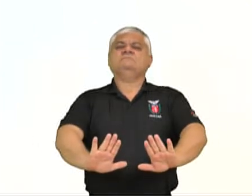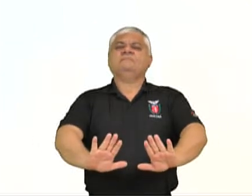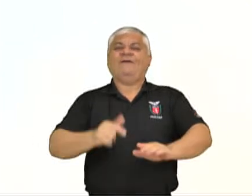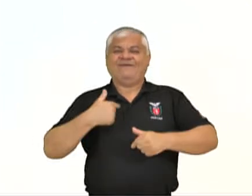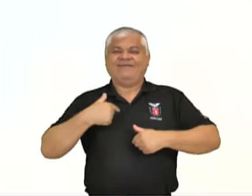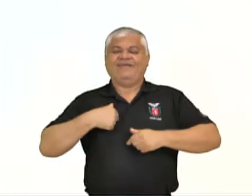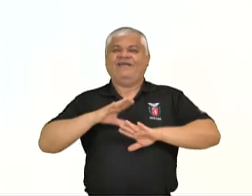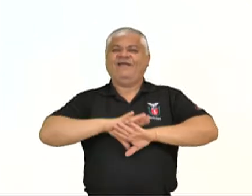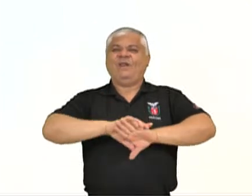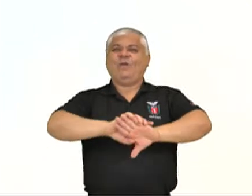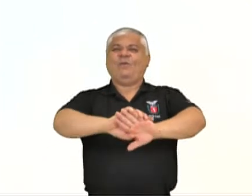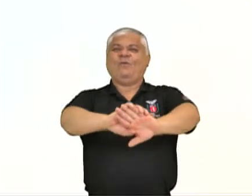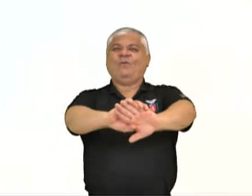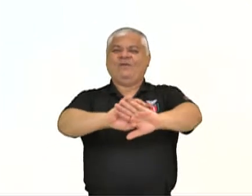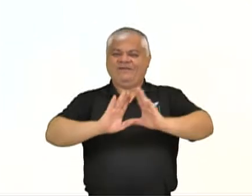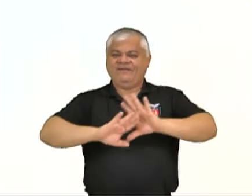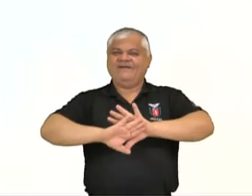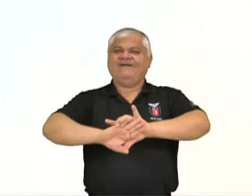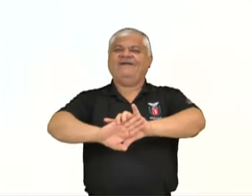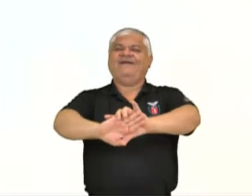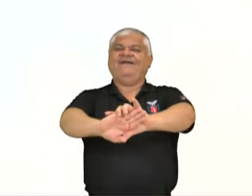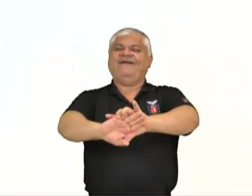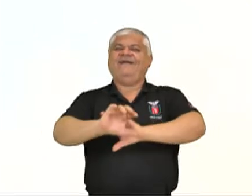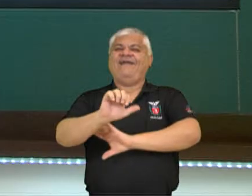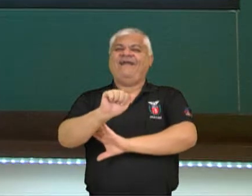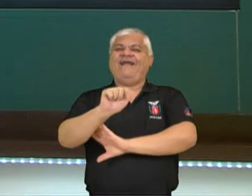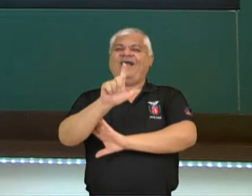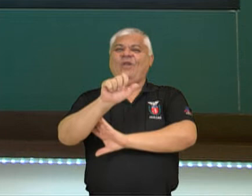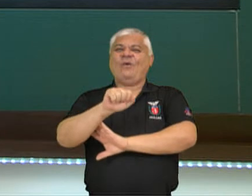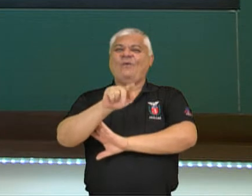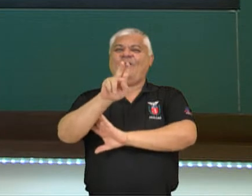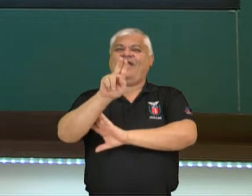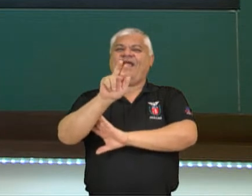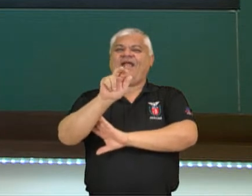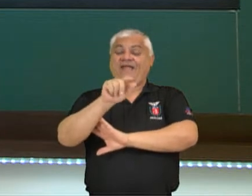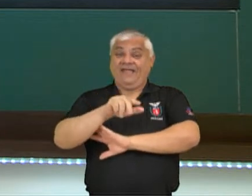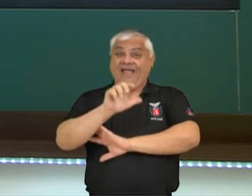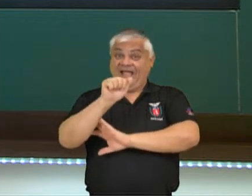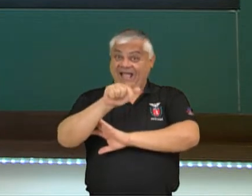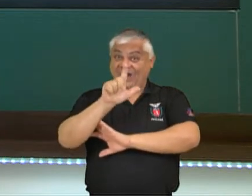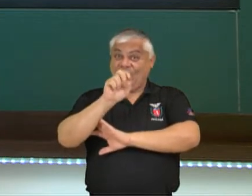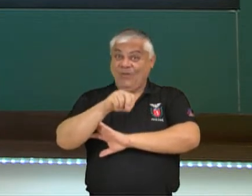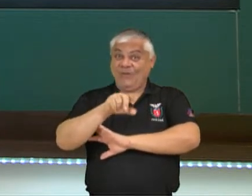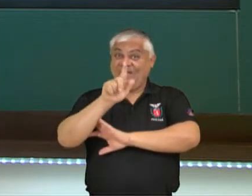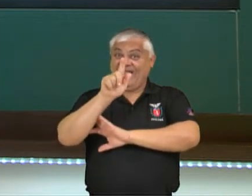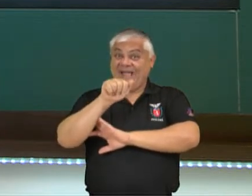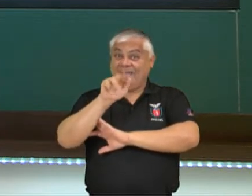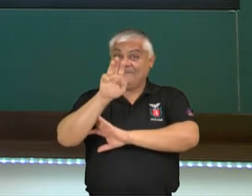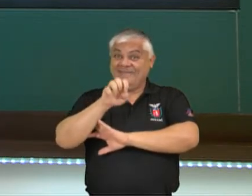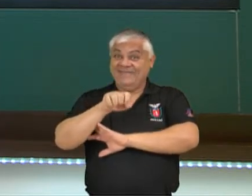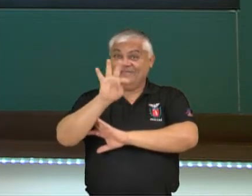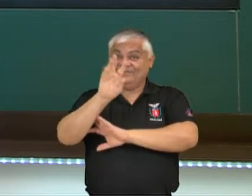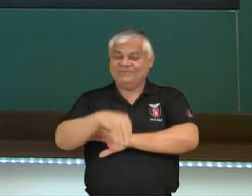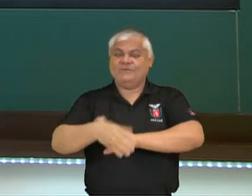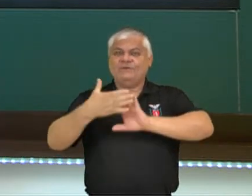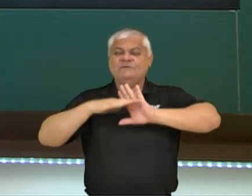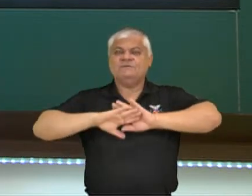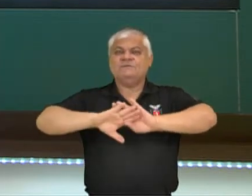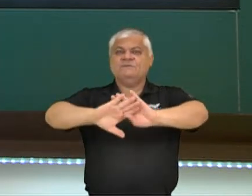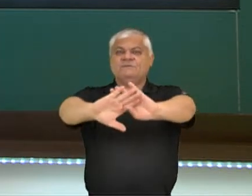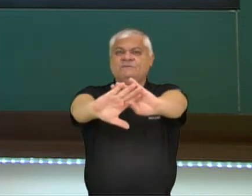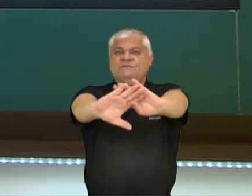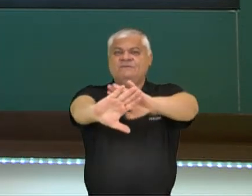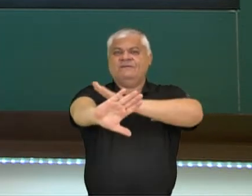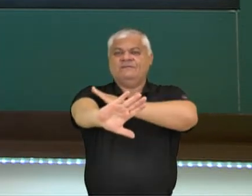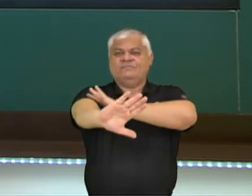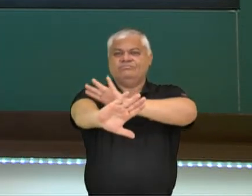desse alongamento. Enquanto eu alongo, contraio certas regiões do corpo, eu estou relaxando outras regiões